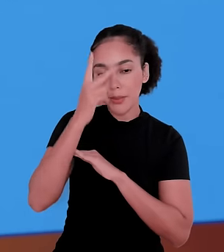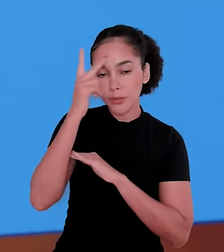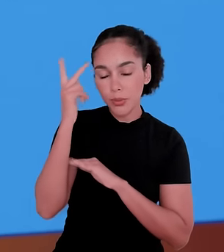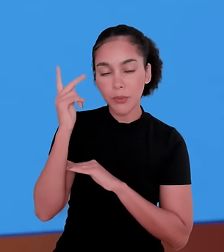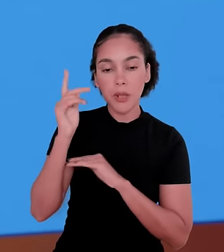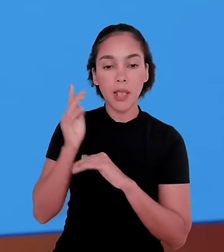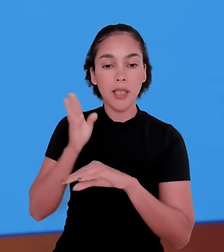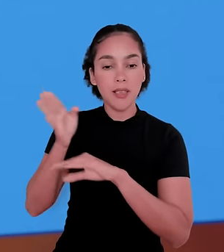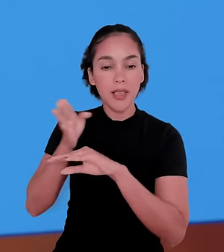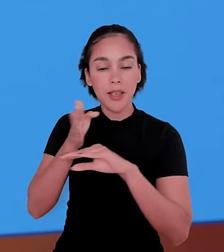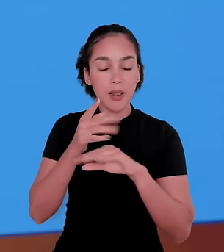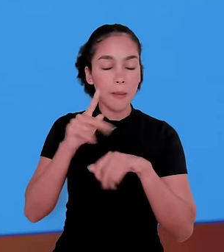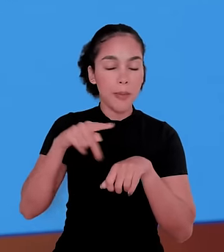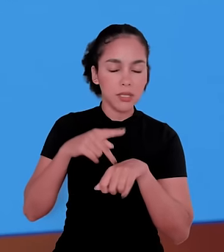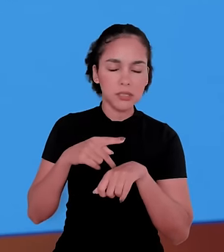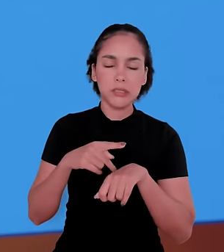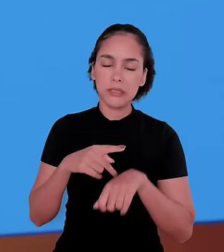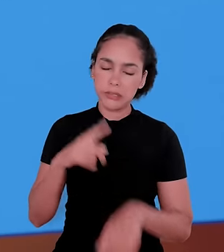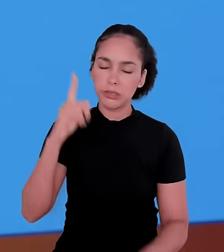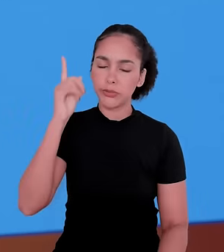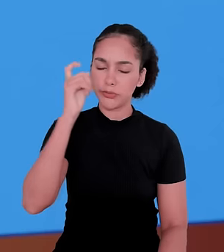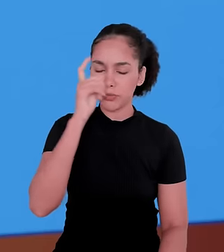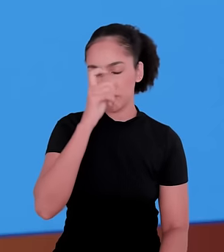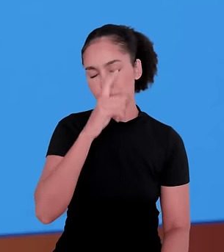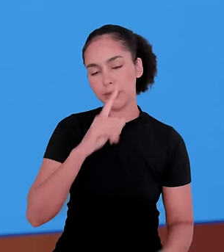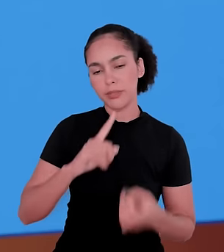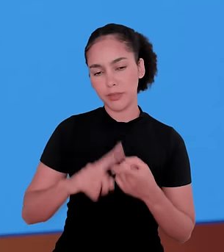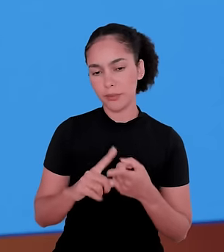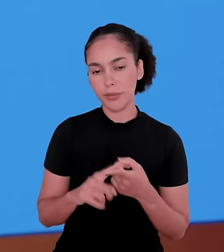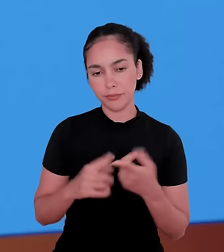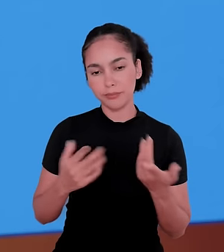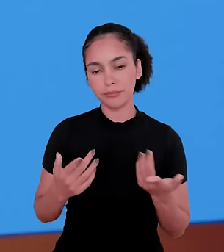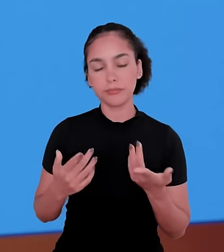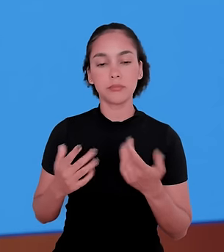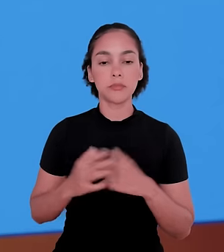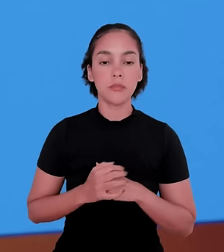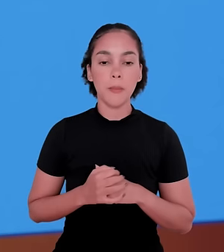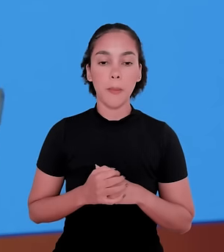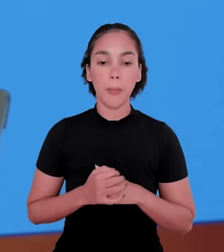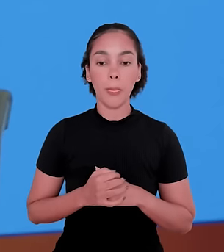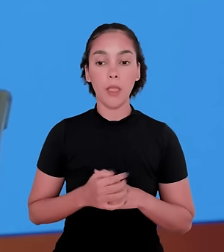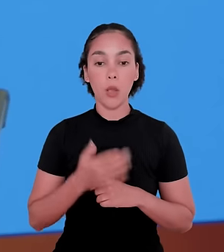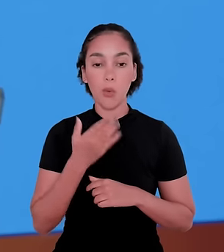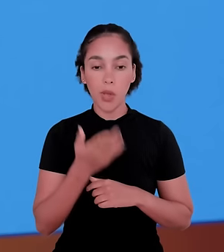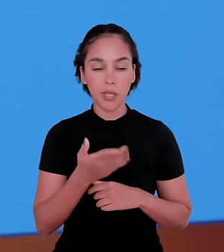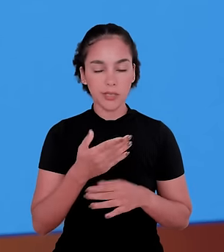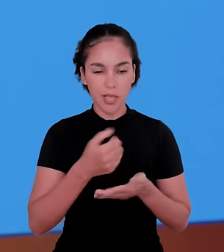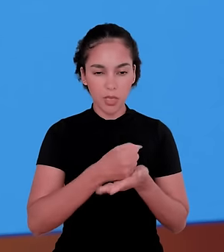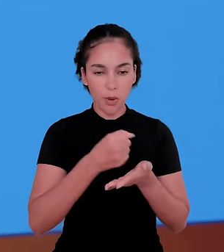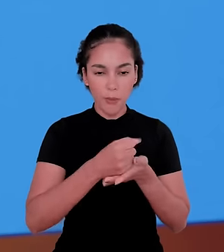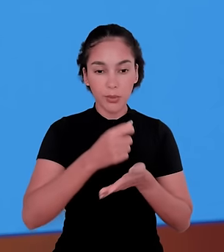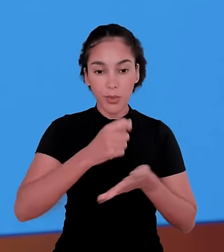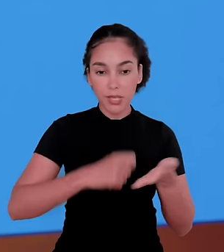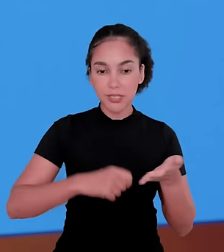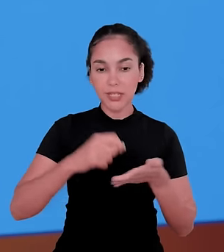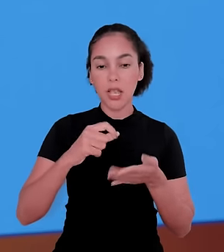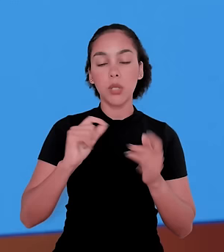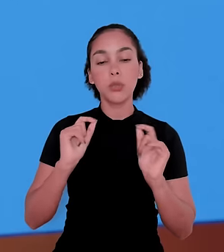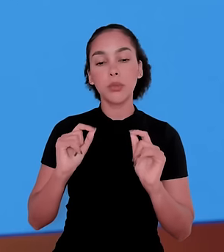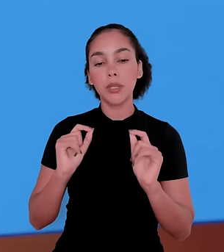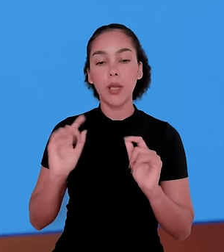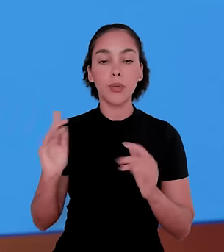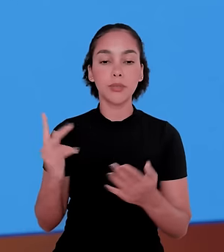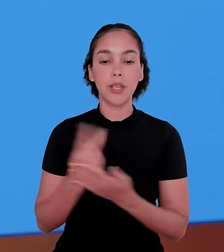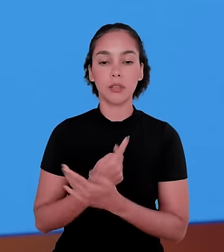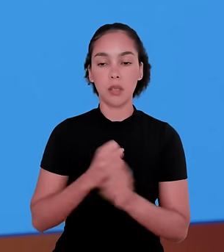cada país então era muito oneroso e difícil além das traduções né com esse tratado o que que acontece você